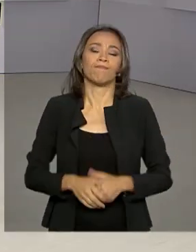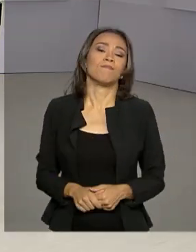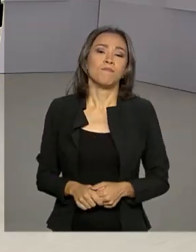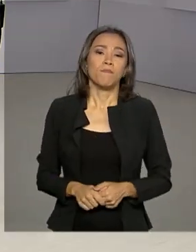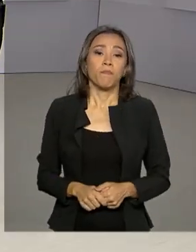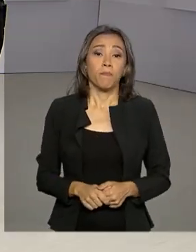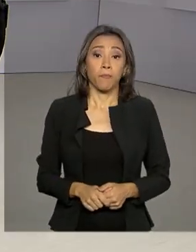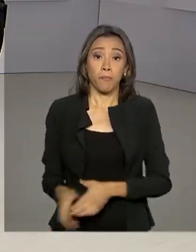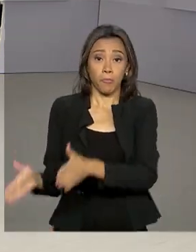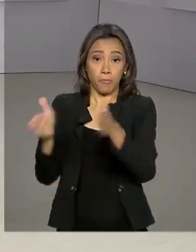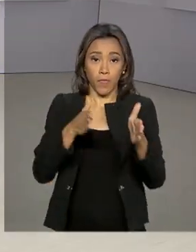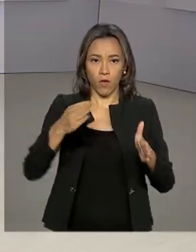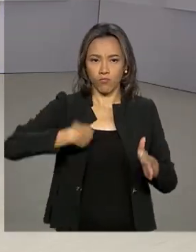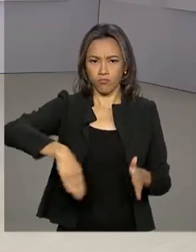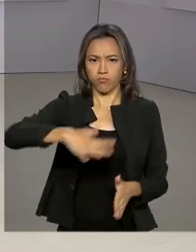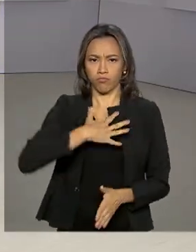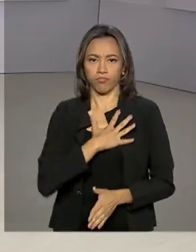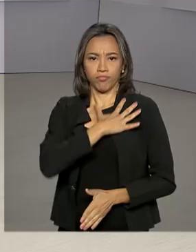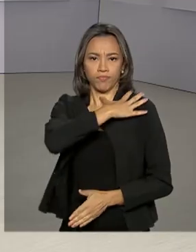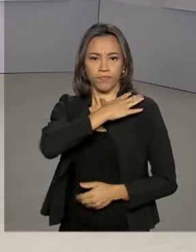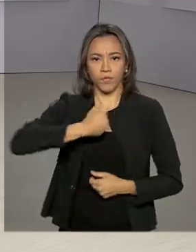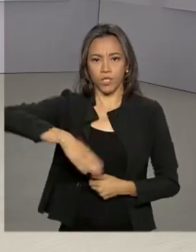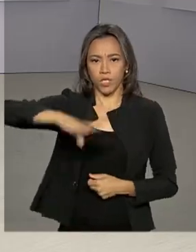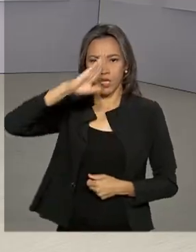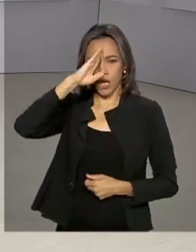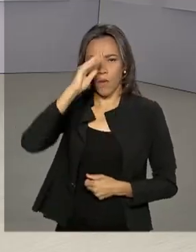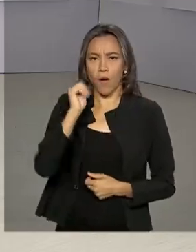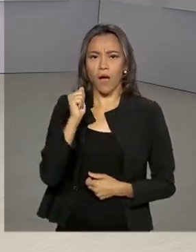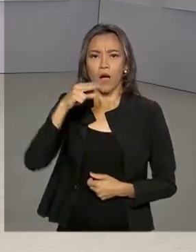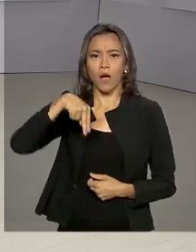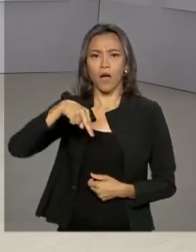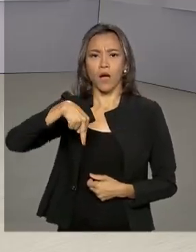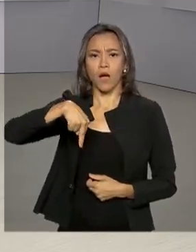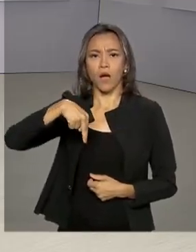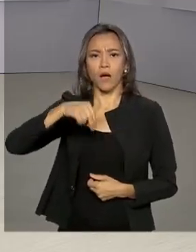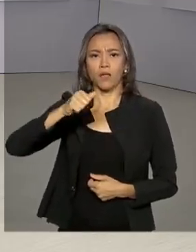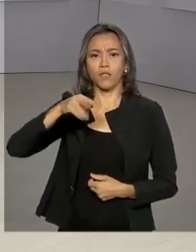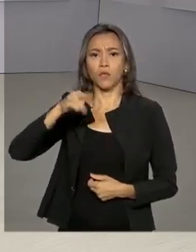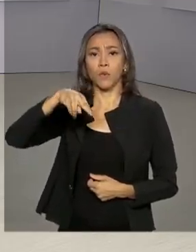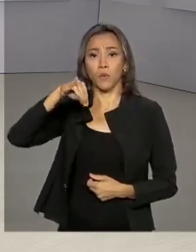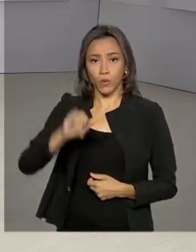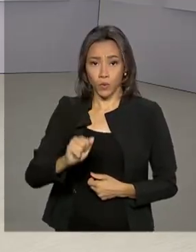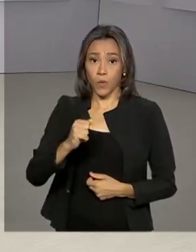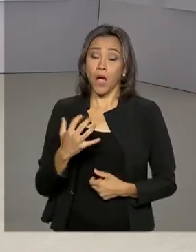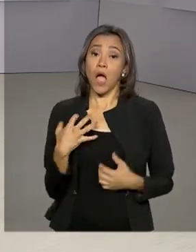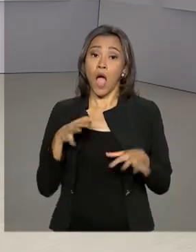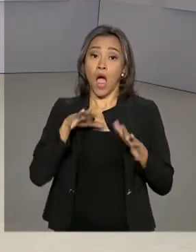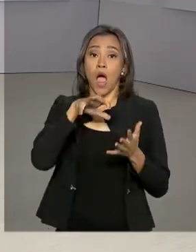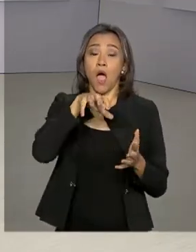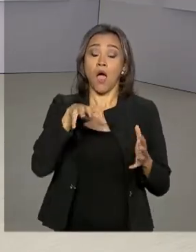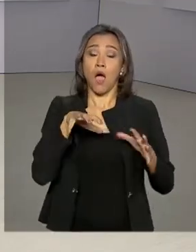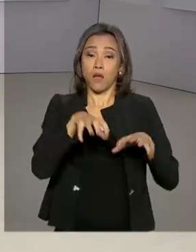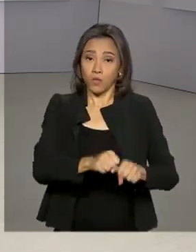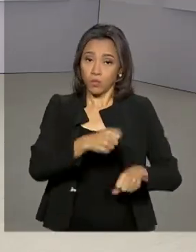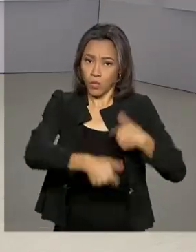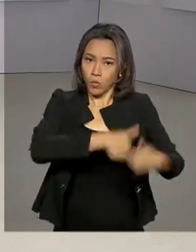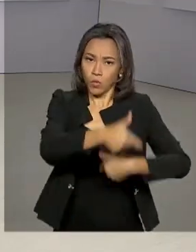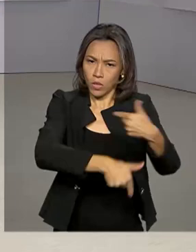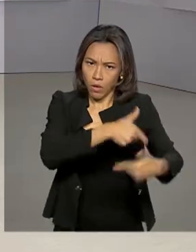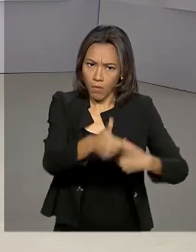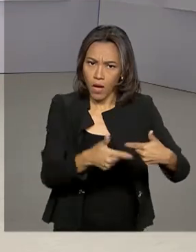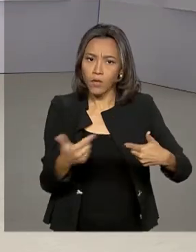O general Antônio Manuel de Barros assumiu o comando da Operação Acolhida no lugar do general Eduardo